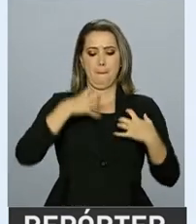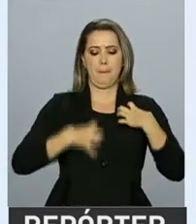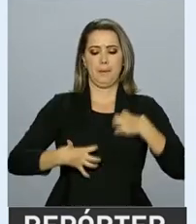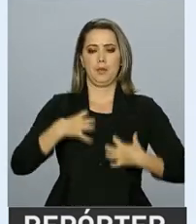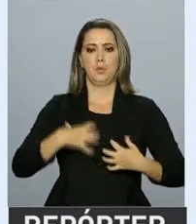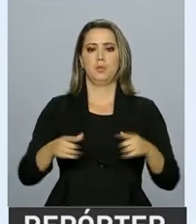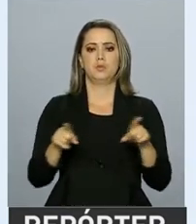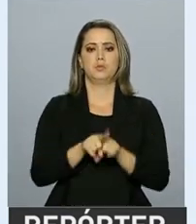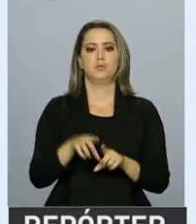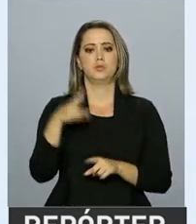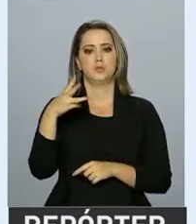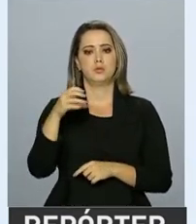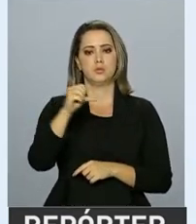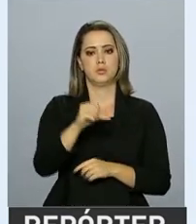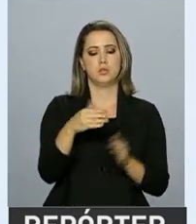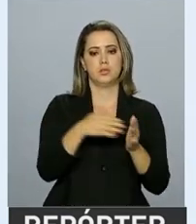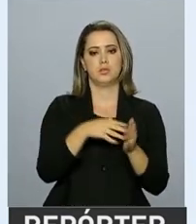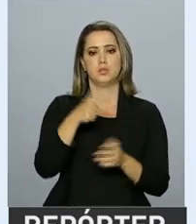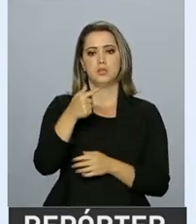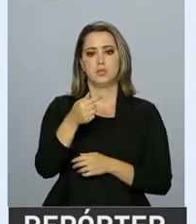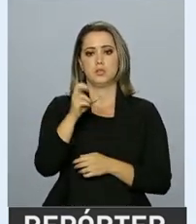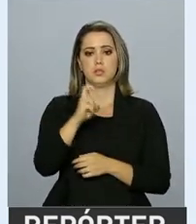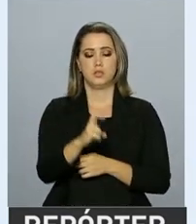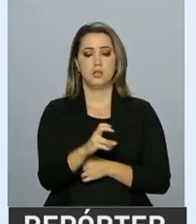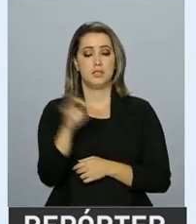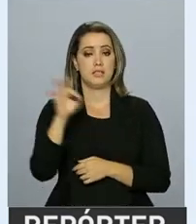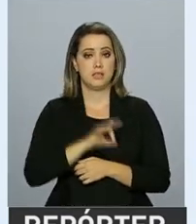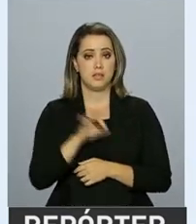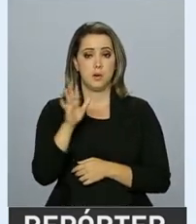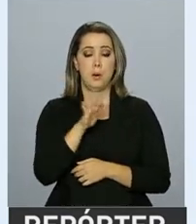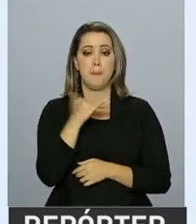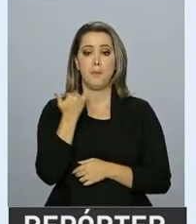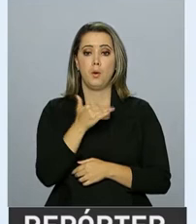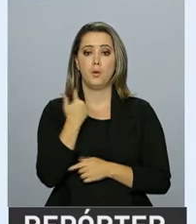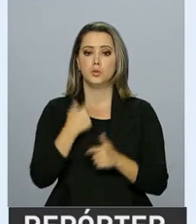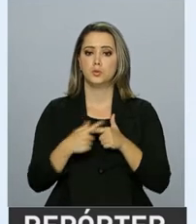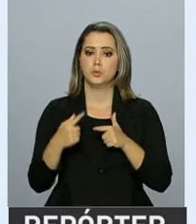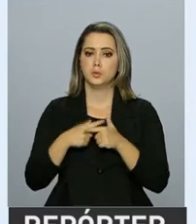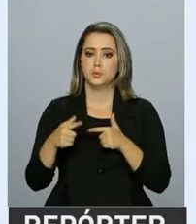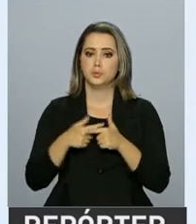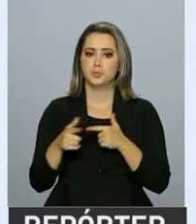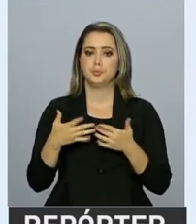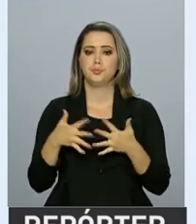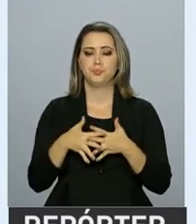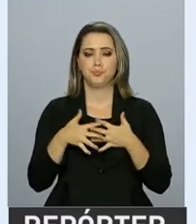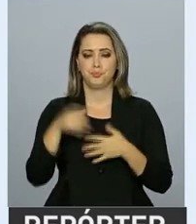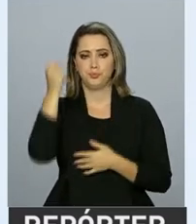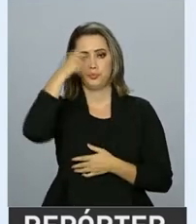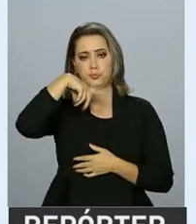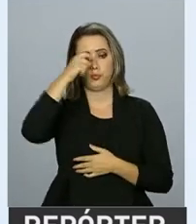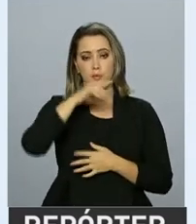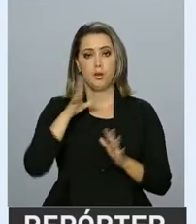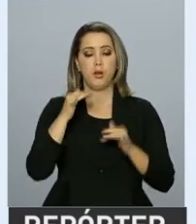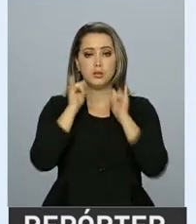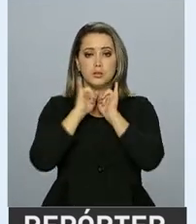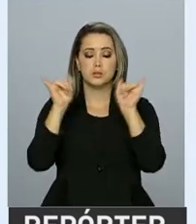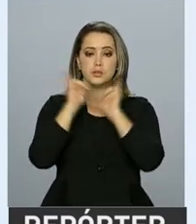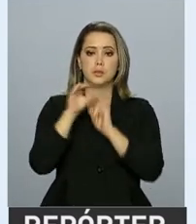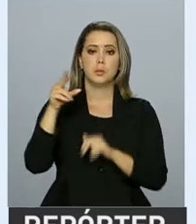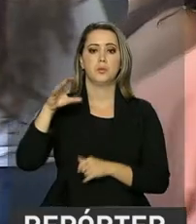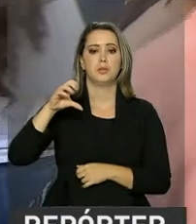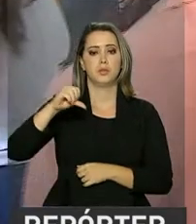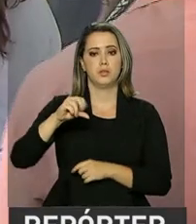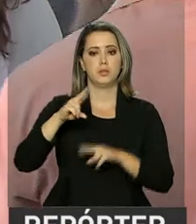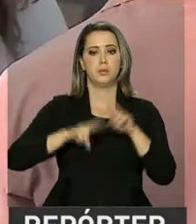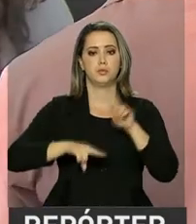e de 39 a 75 por cento a mortalidade por complicações da influenza a campanha vai até o dia 9 de